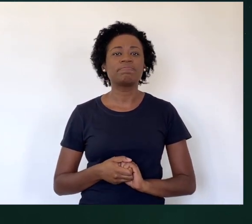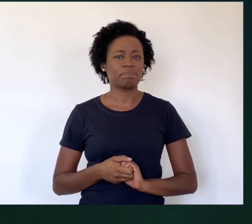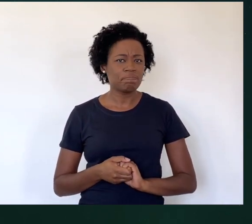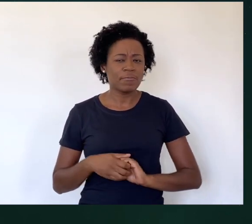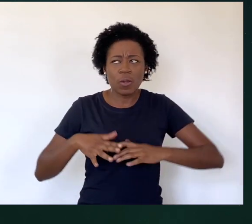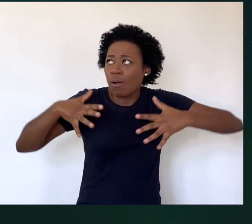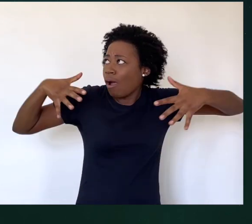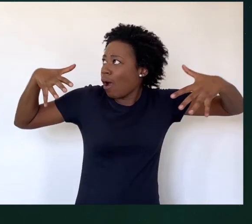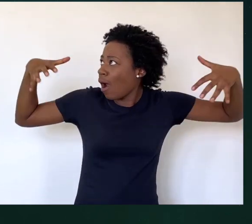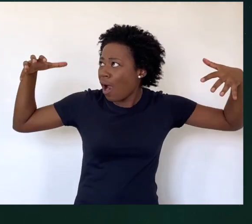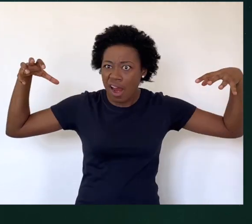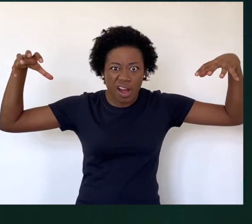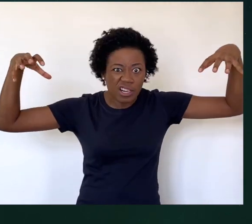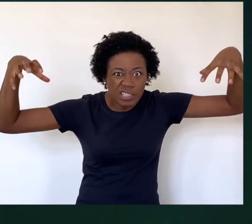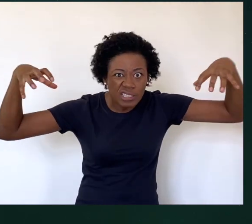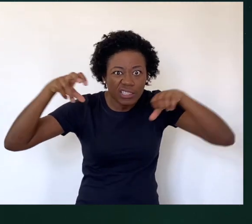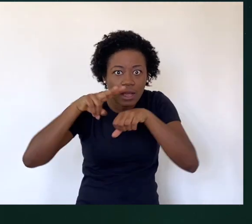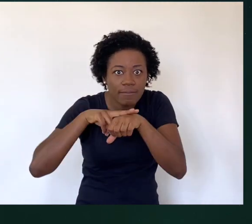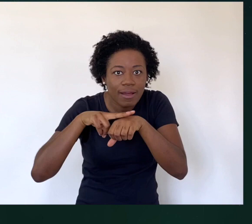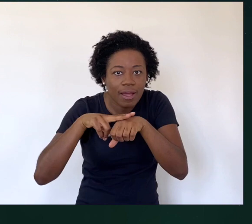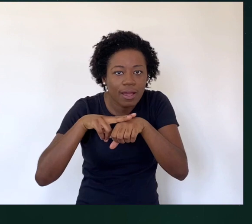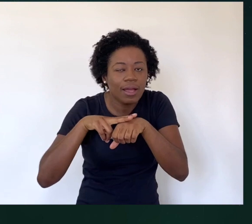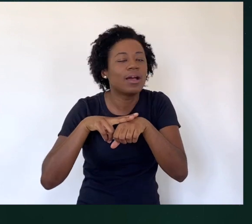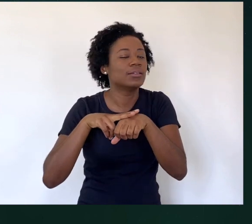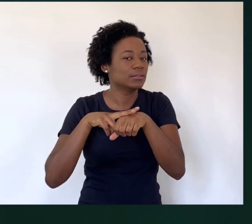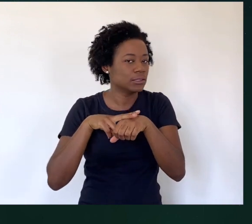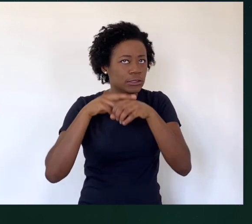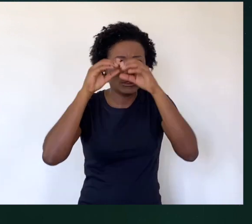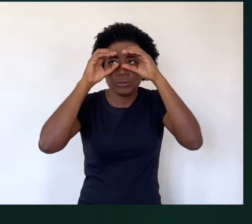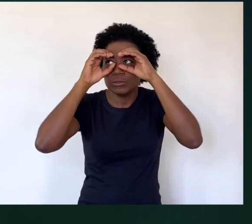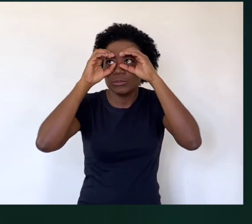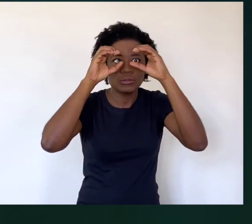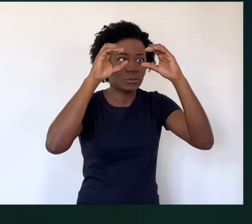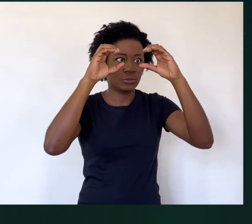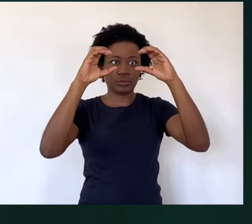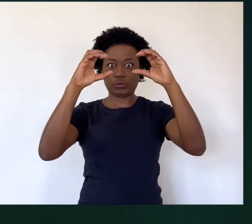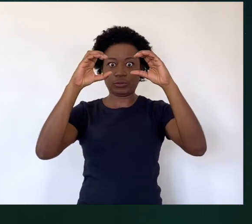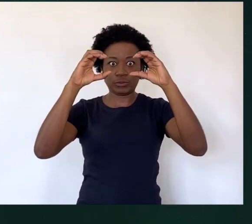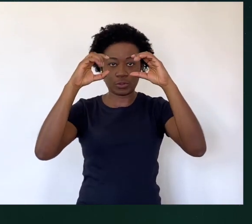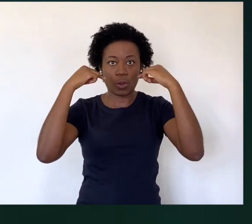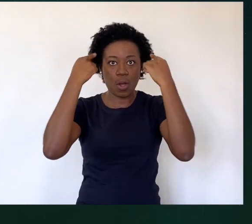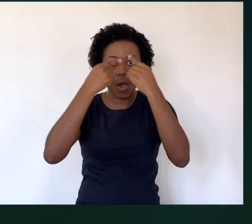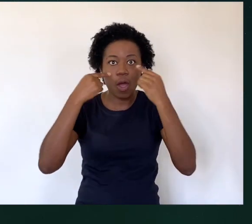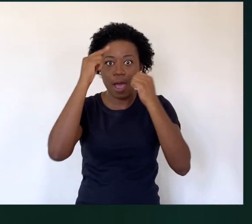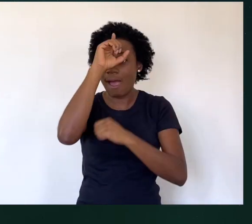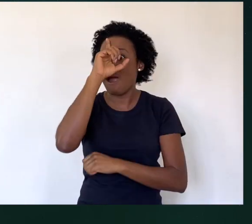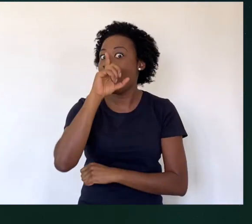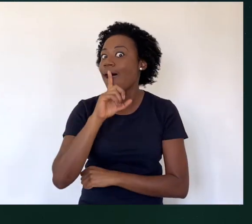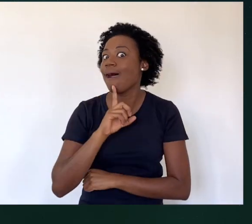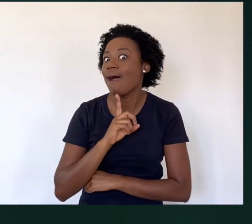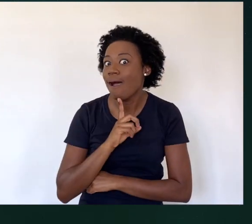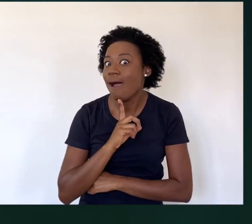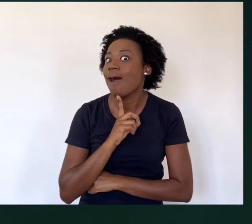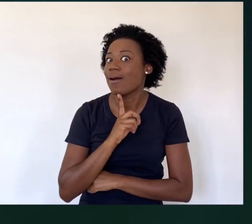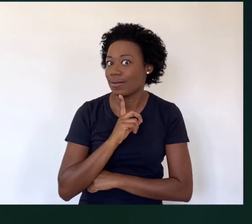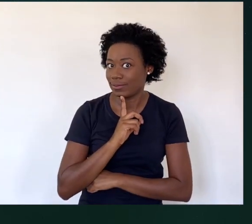O grande monstro verde tem dois grandes olhos amarelos.